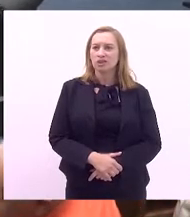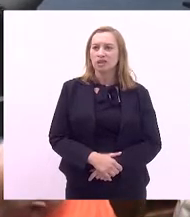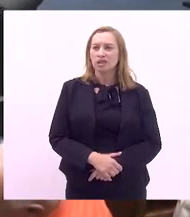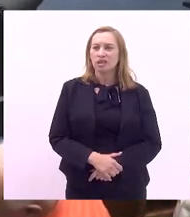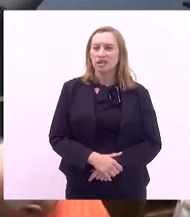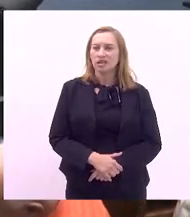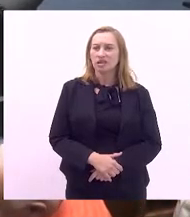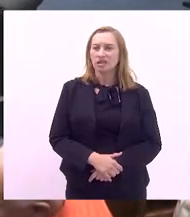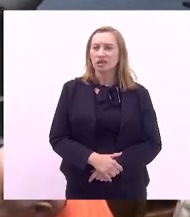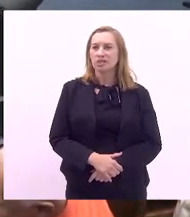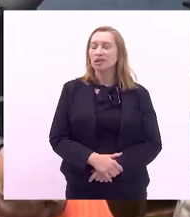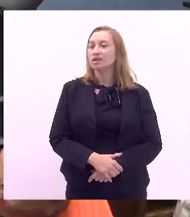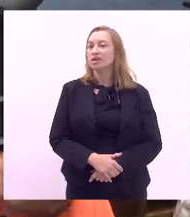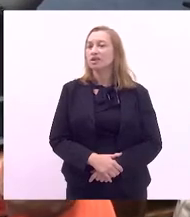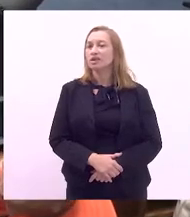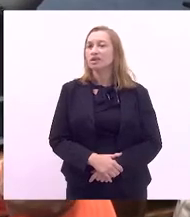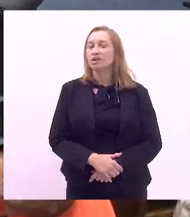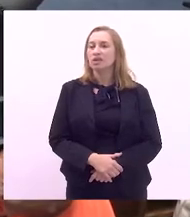Olá solicitamos